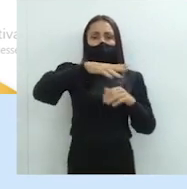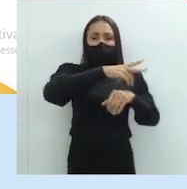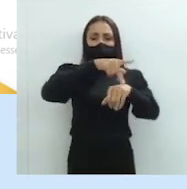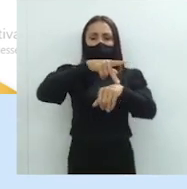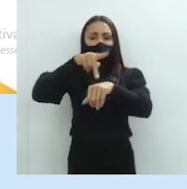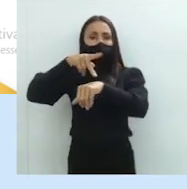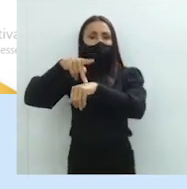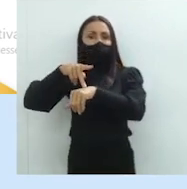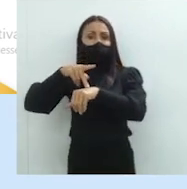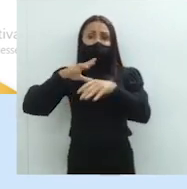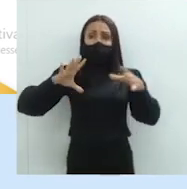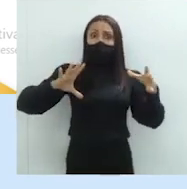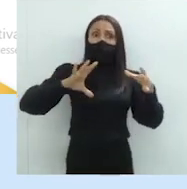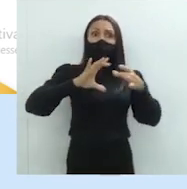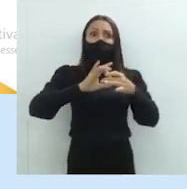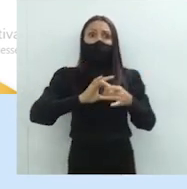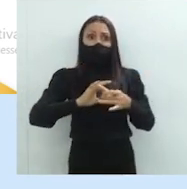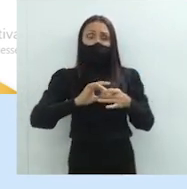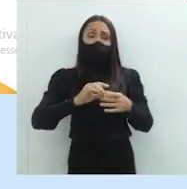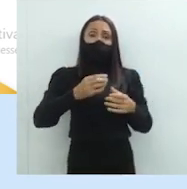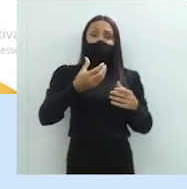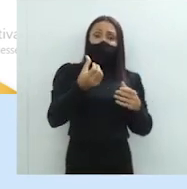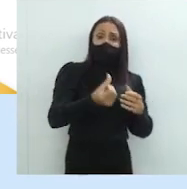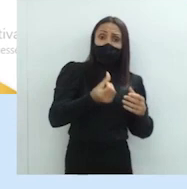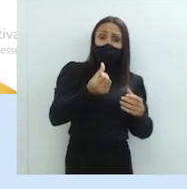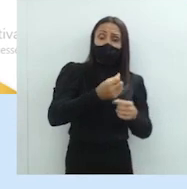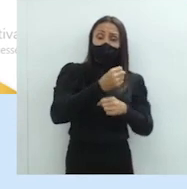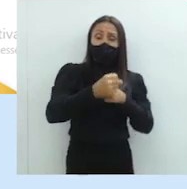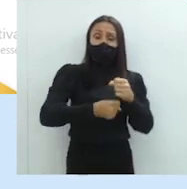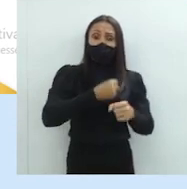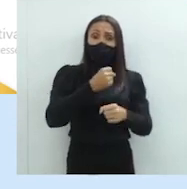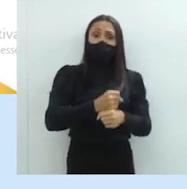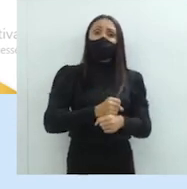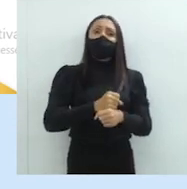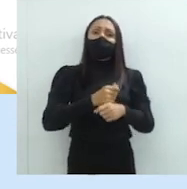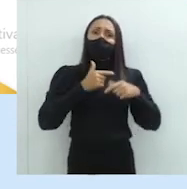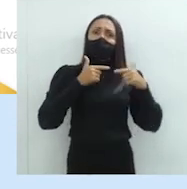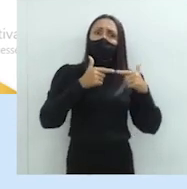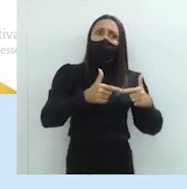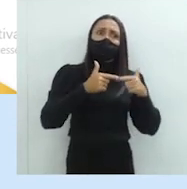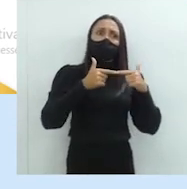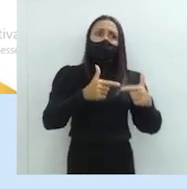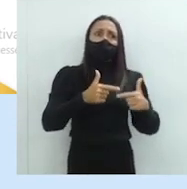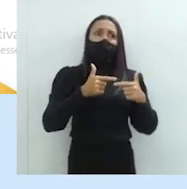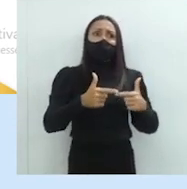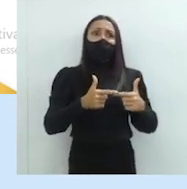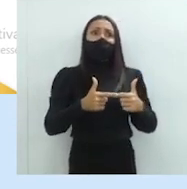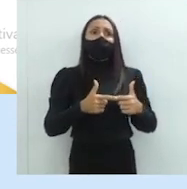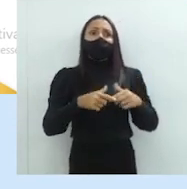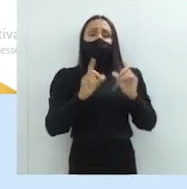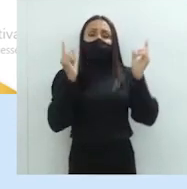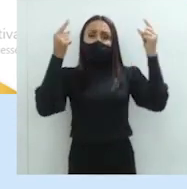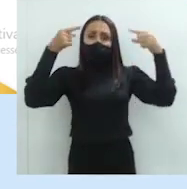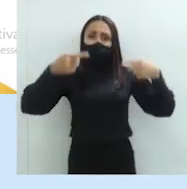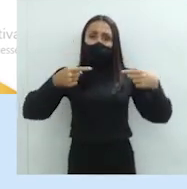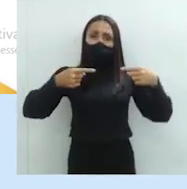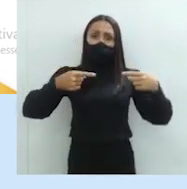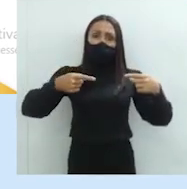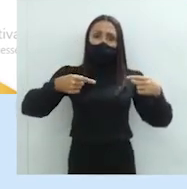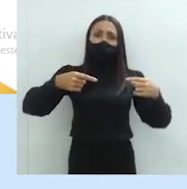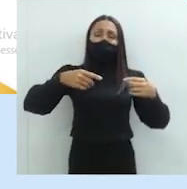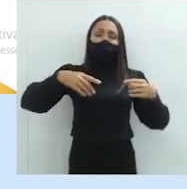Cisplatina. Em 6 anos de luta, por motivo de disputas territoriais. Então, a guerra